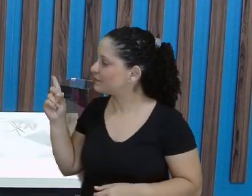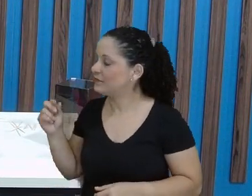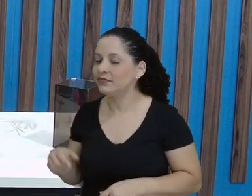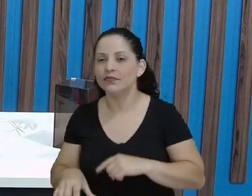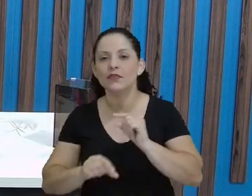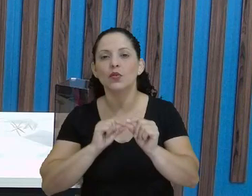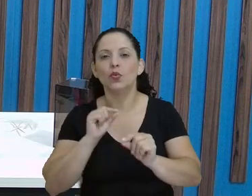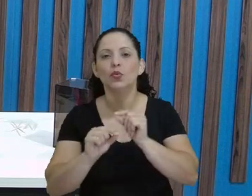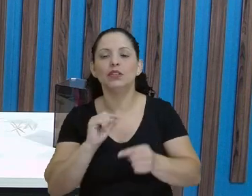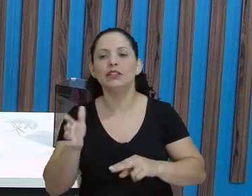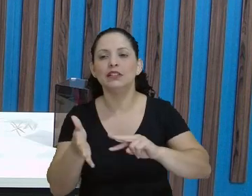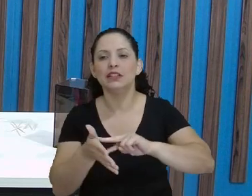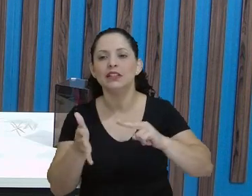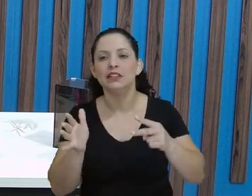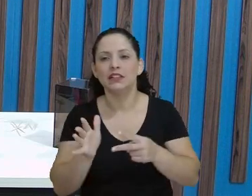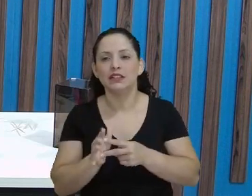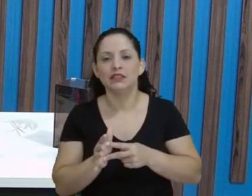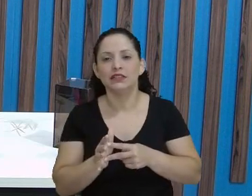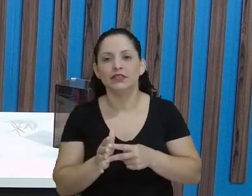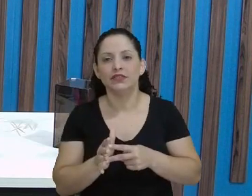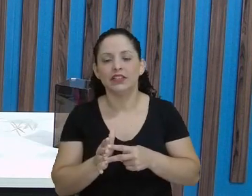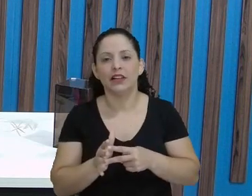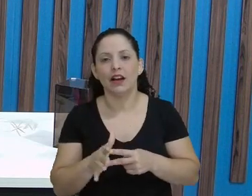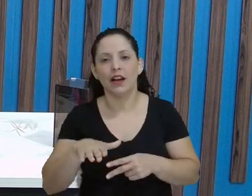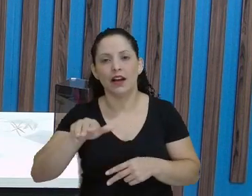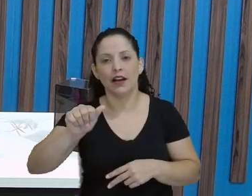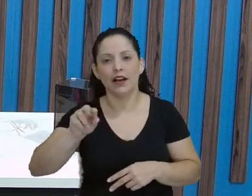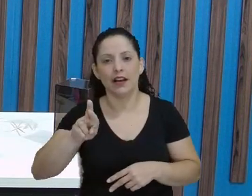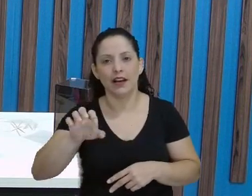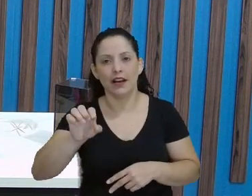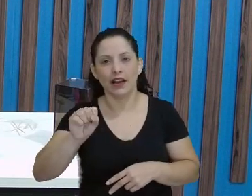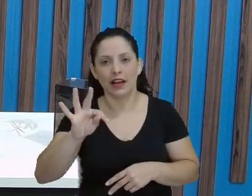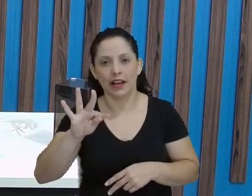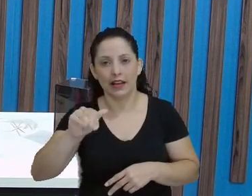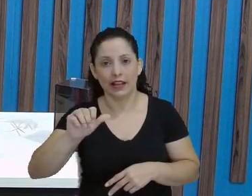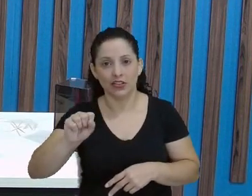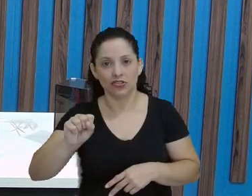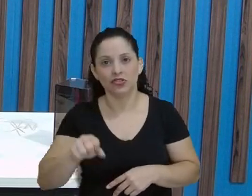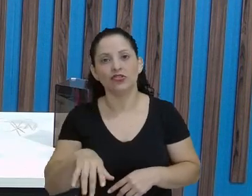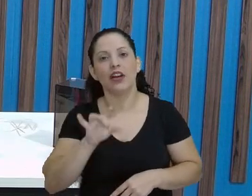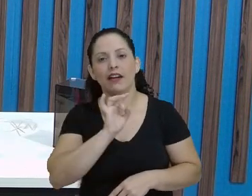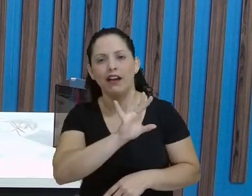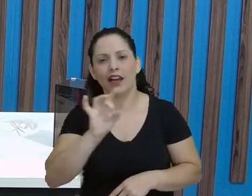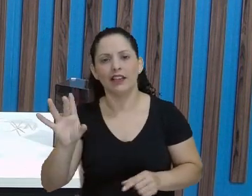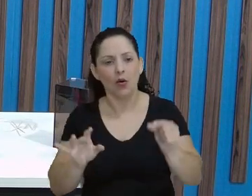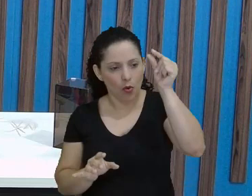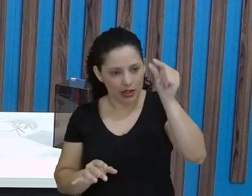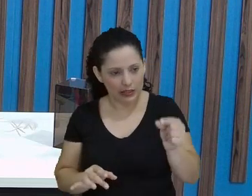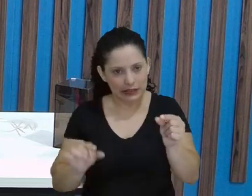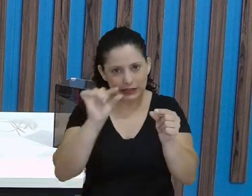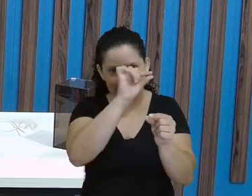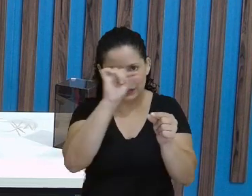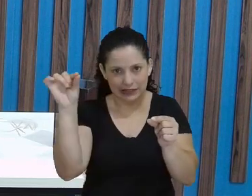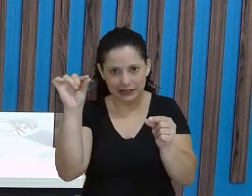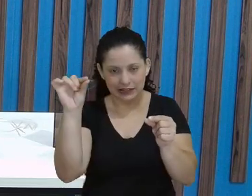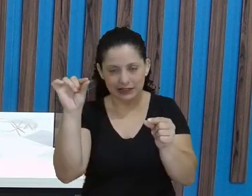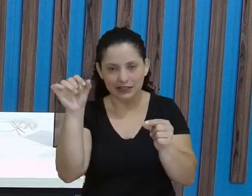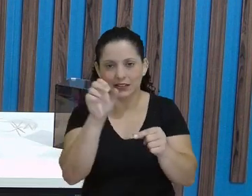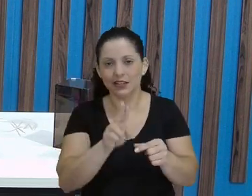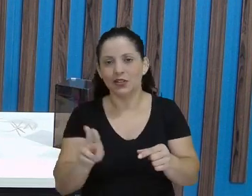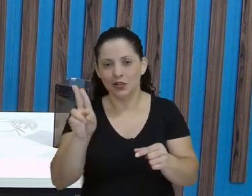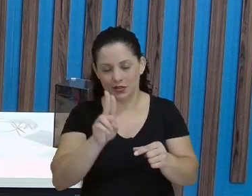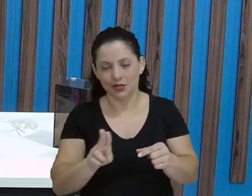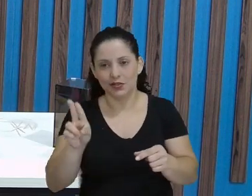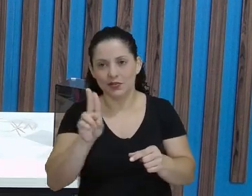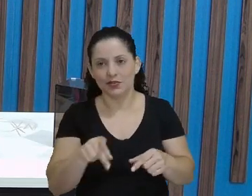significa exatamente as arestas, que é cada linha dessa que a gente utilizou aqui na construção do